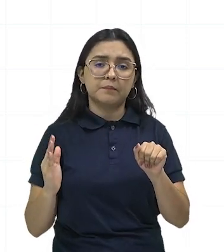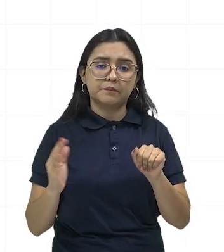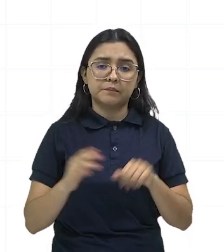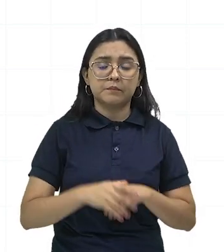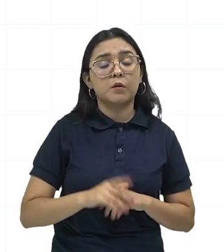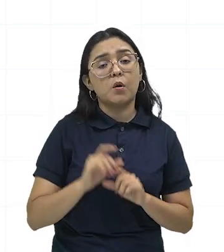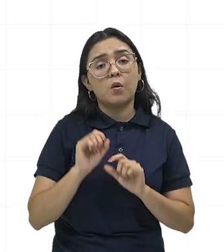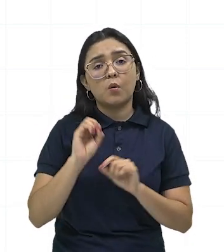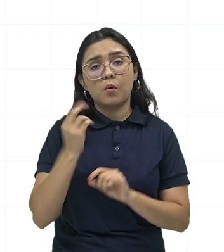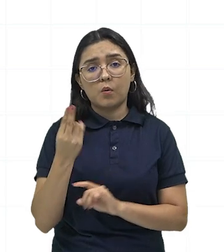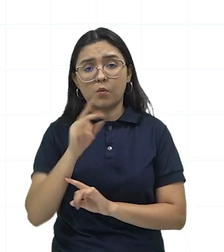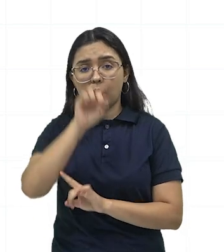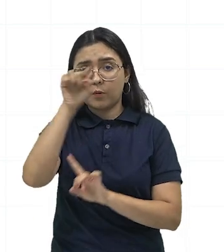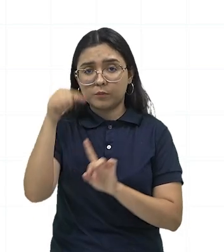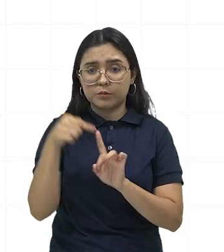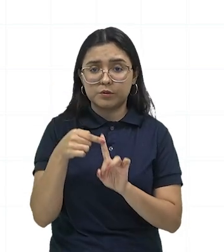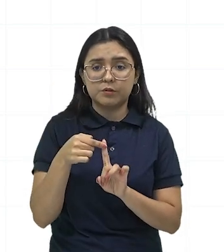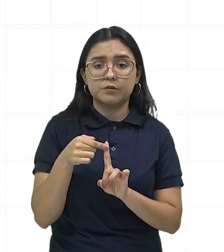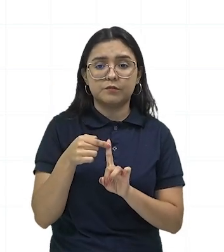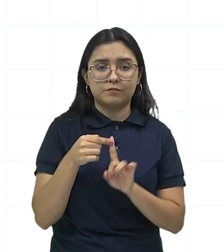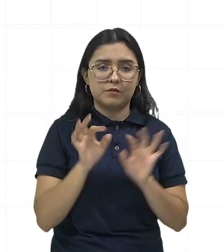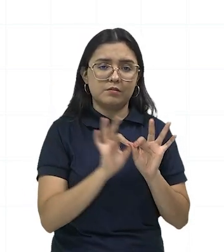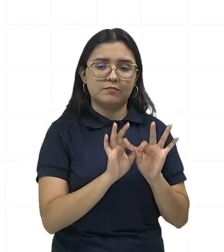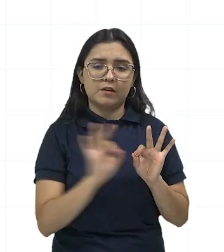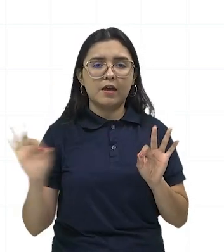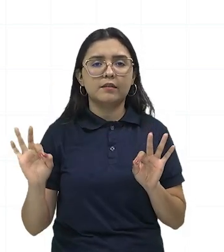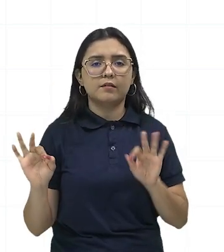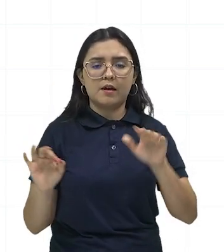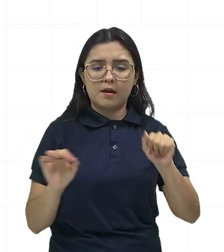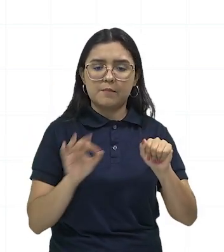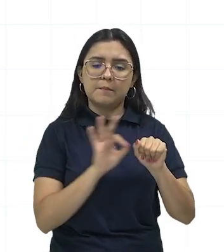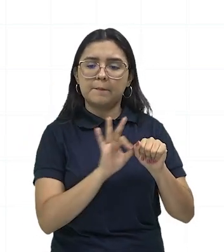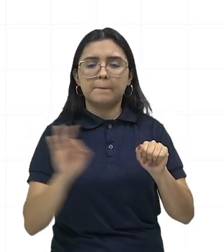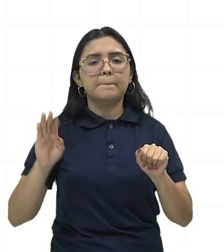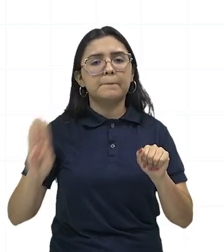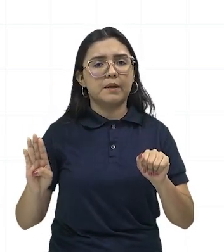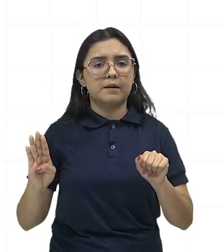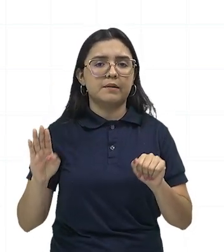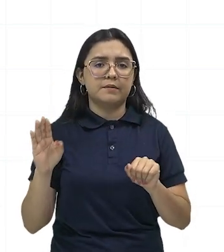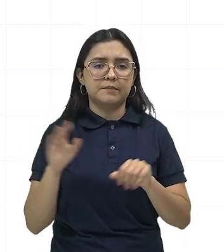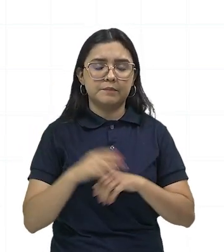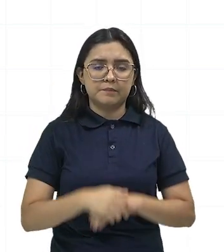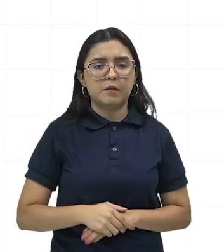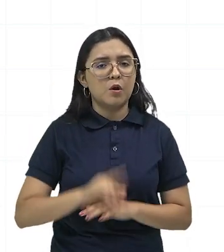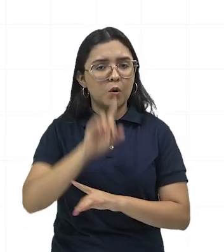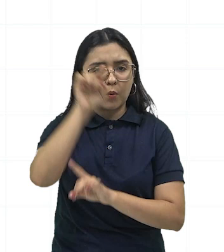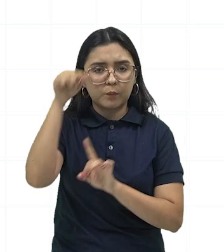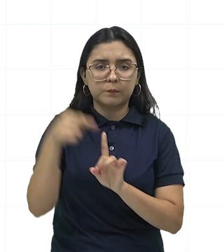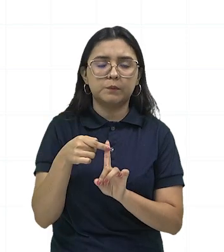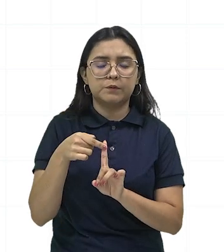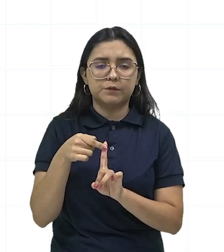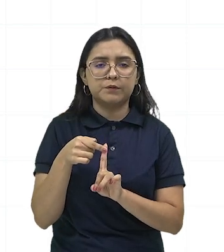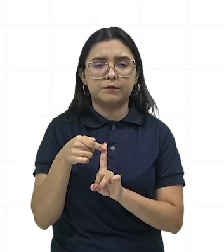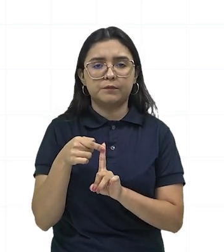ser objetivo, em que nós temos a ideia da reta. Você vai do ponto A ao ponto B sem desviar